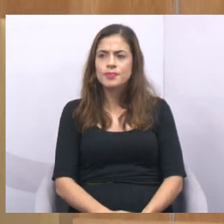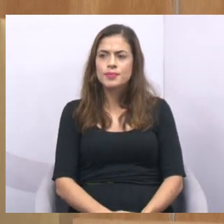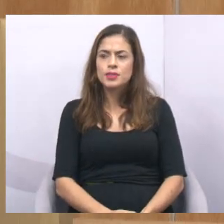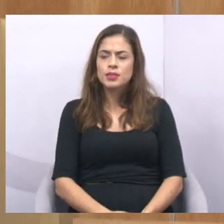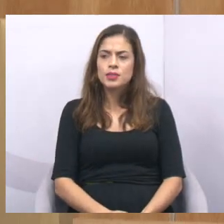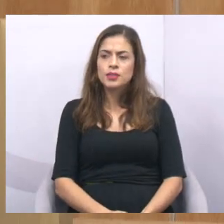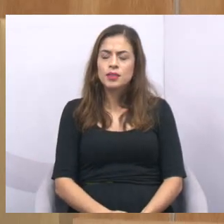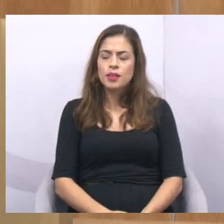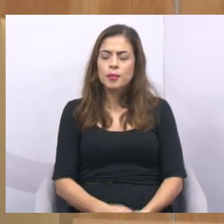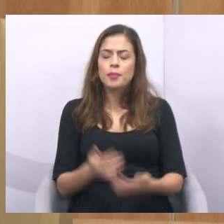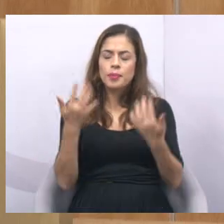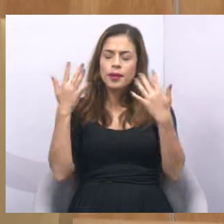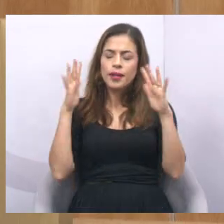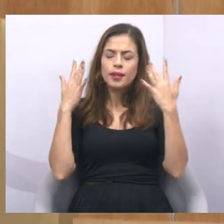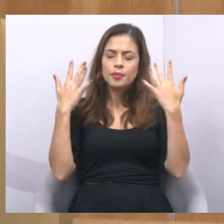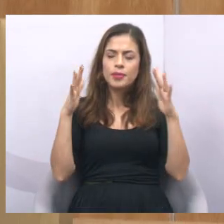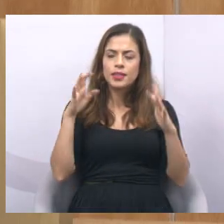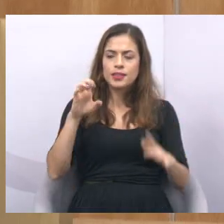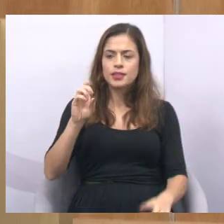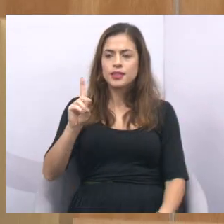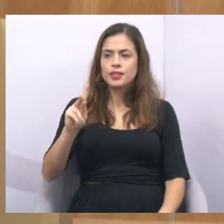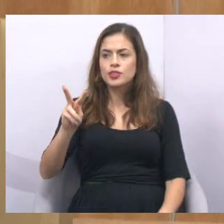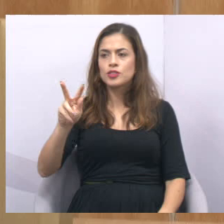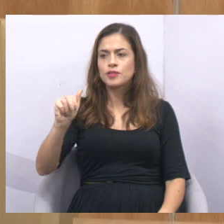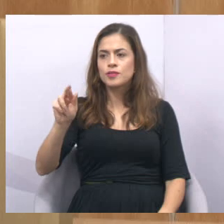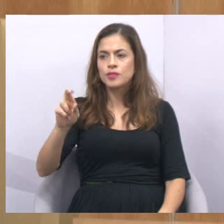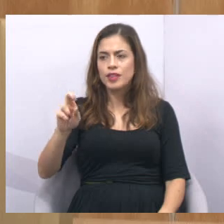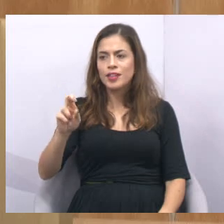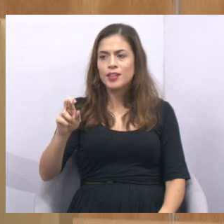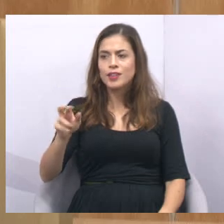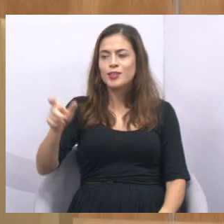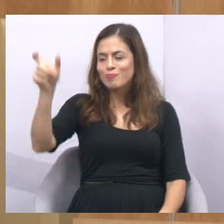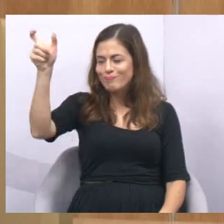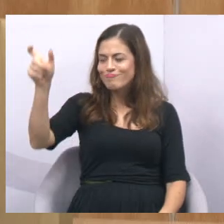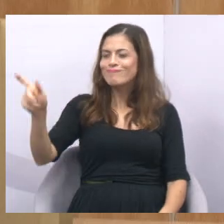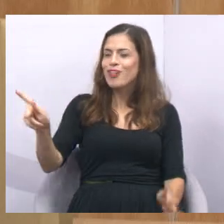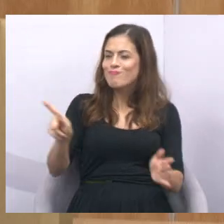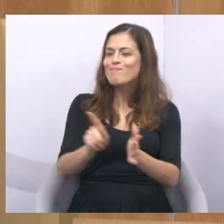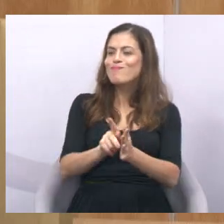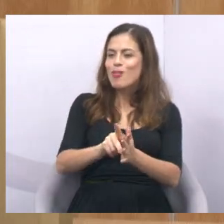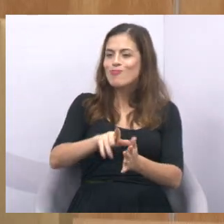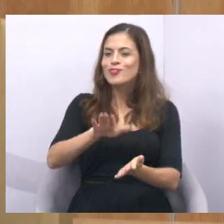Parabéns, Edivar Simões. O senhor é de Jacareí.